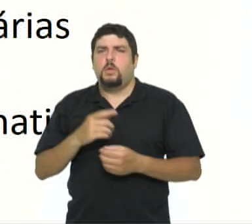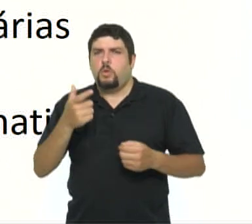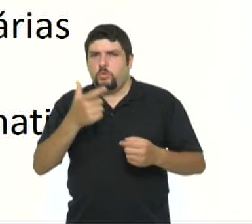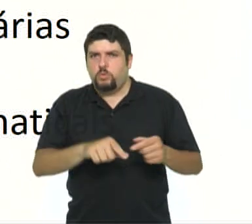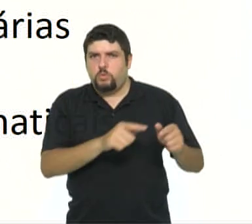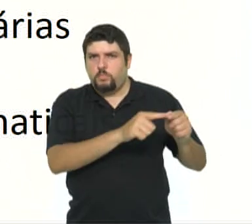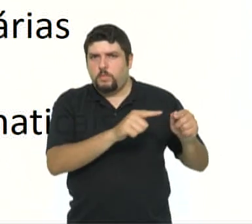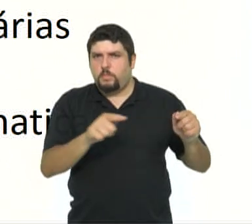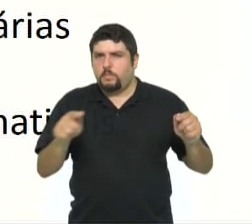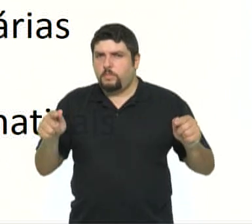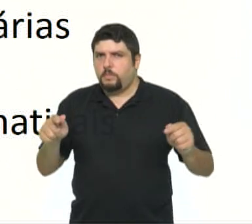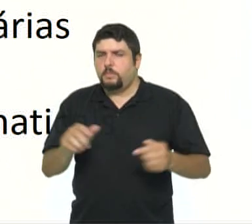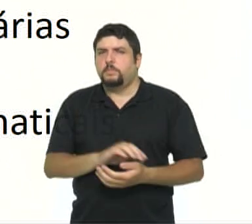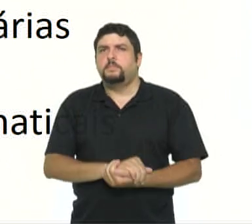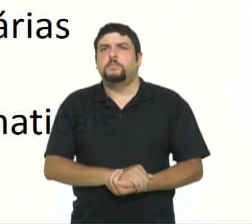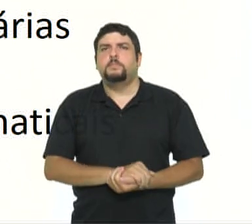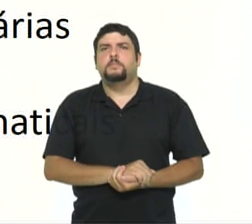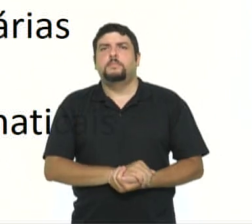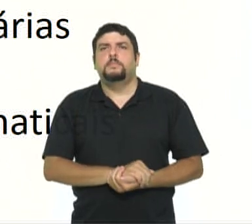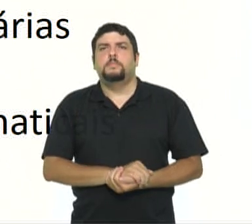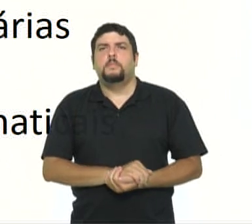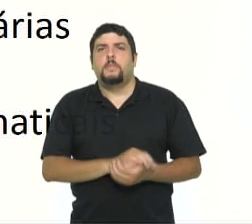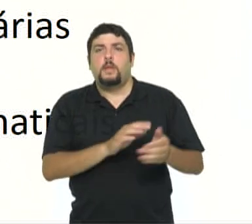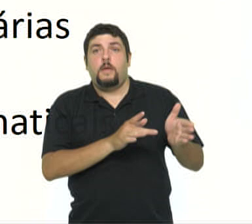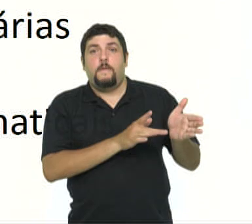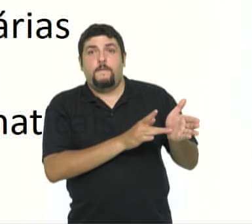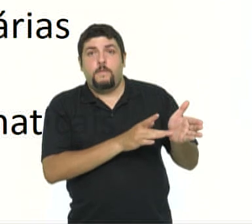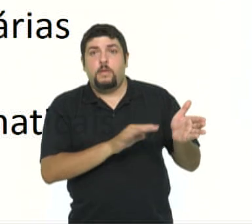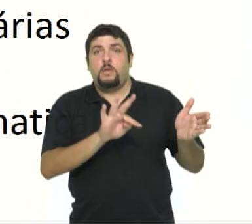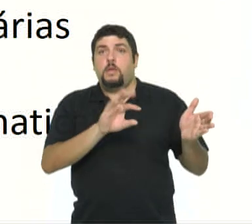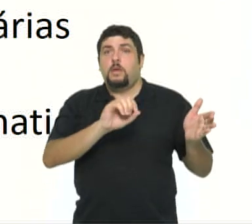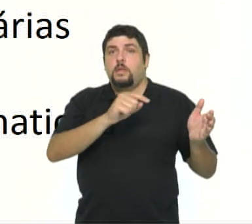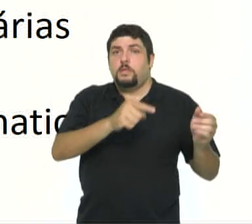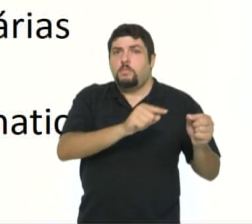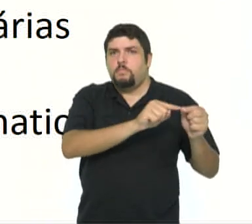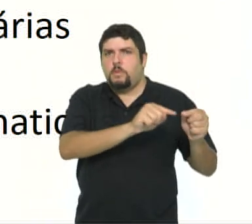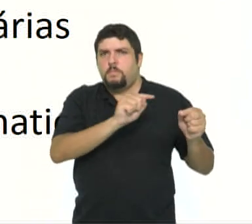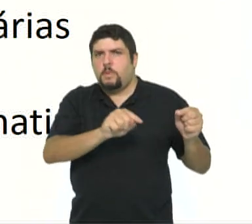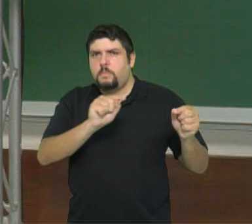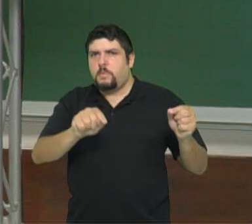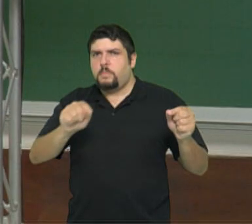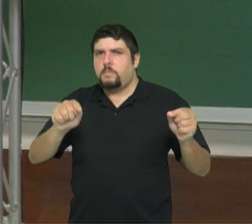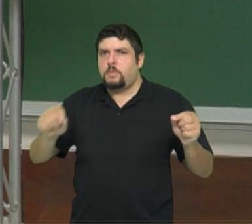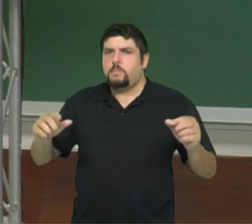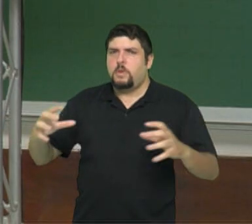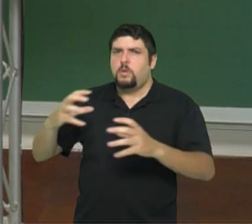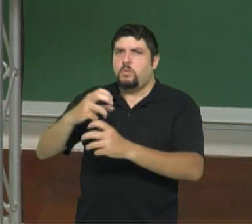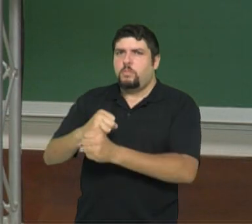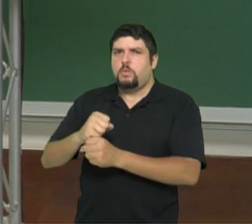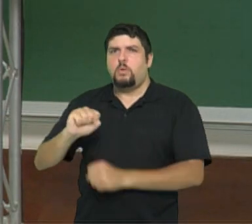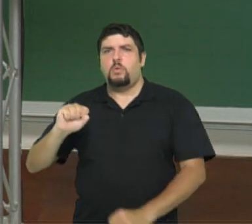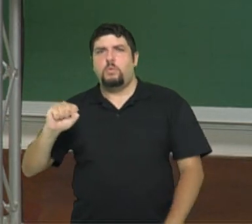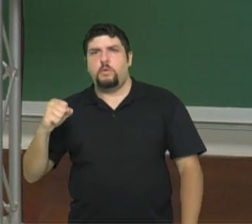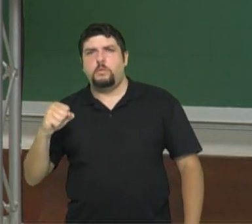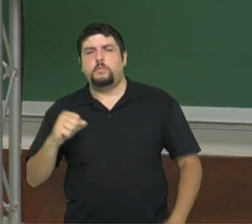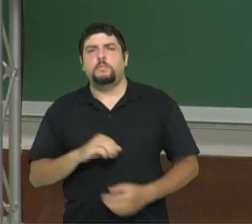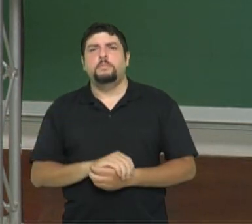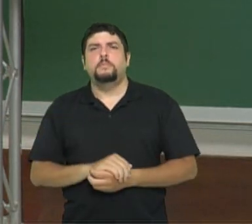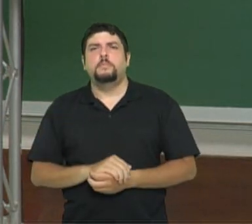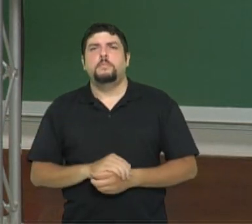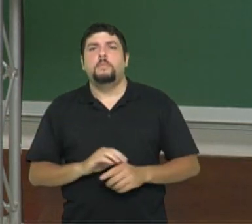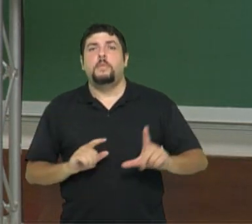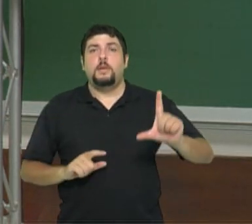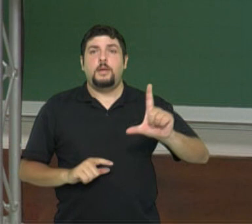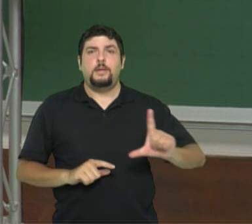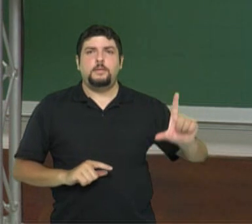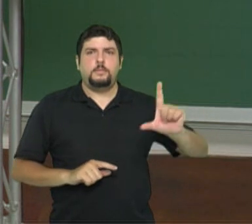acostumados. Finge, tão, completamente. Total de 8 sílabas. E as literárias?